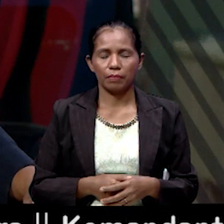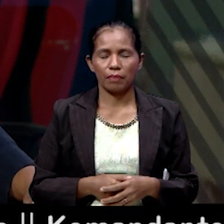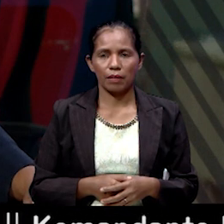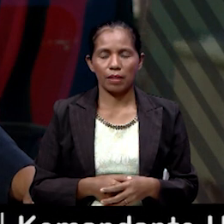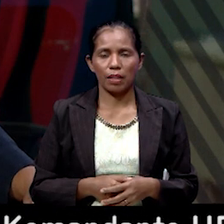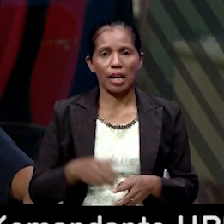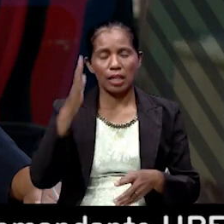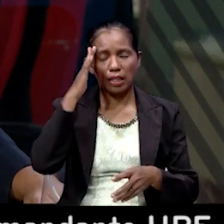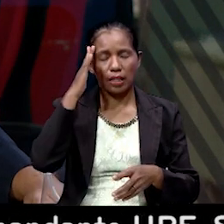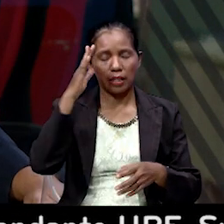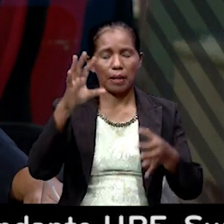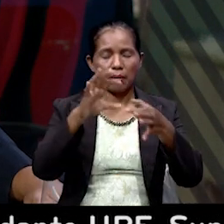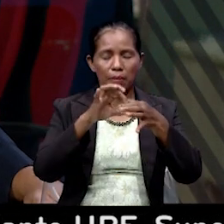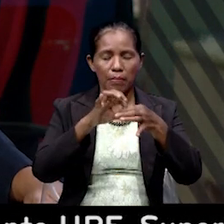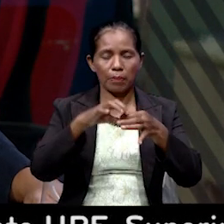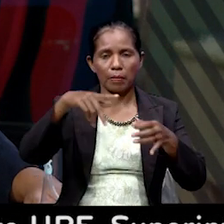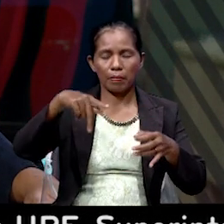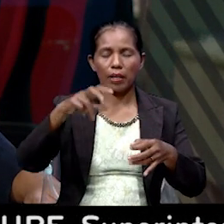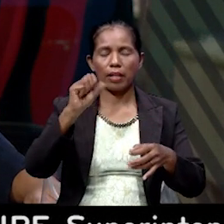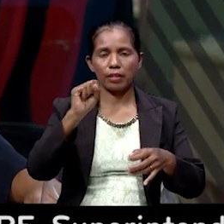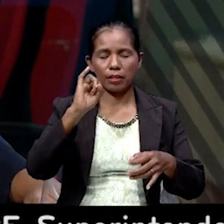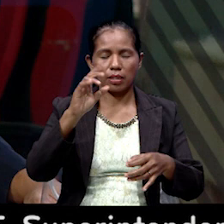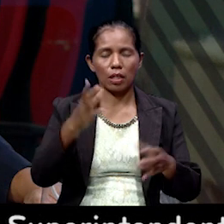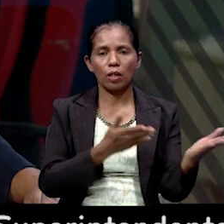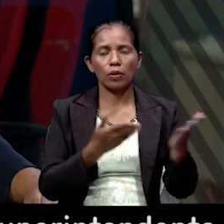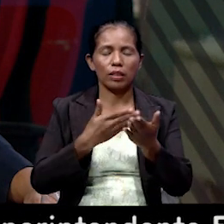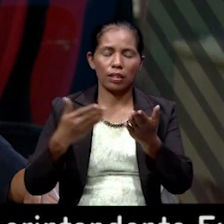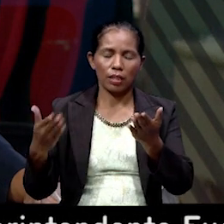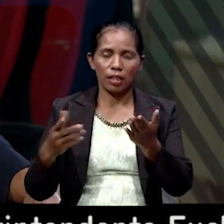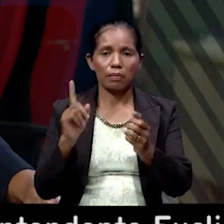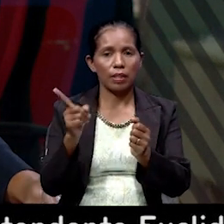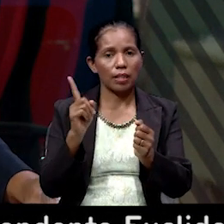Lori Arma Branca ameaça Manuel Mendonça.